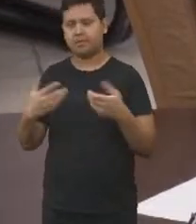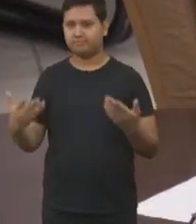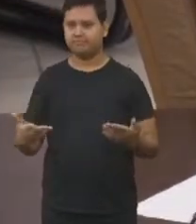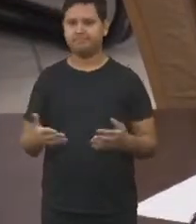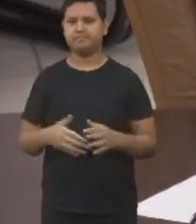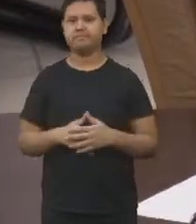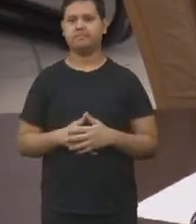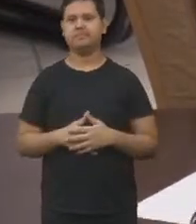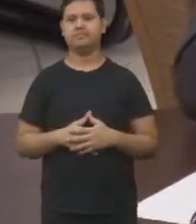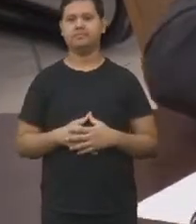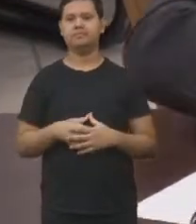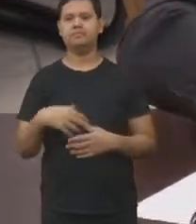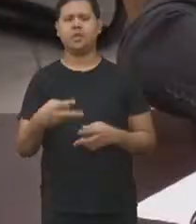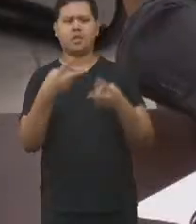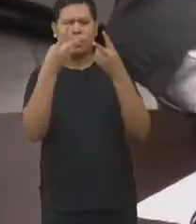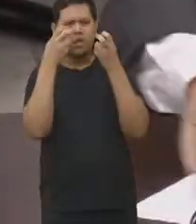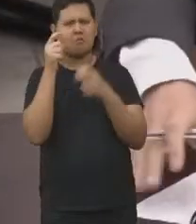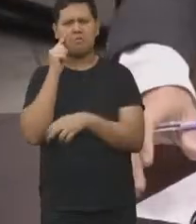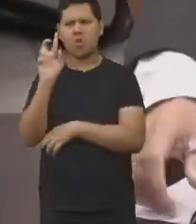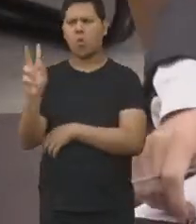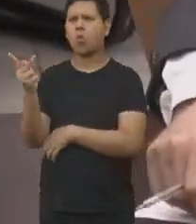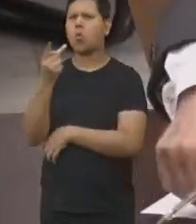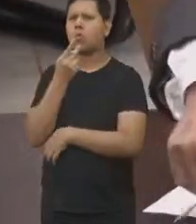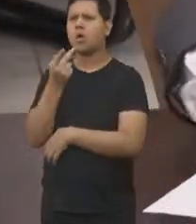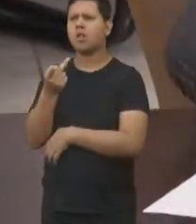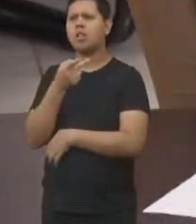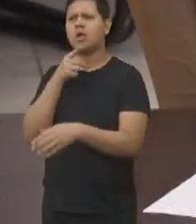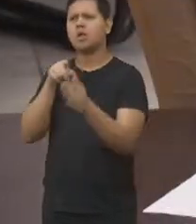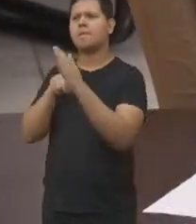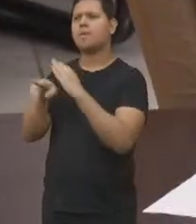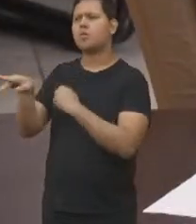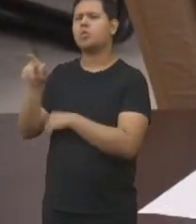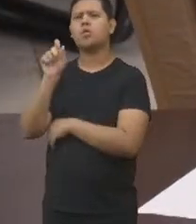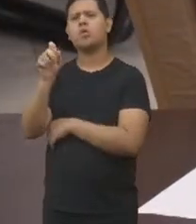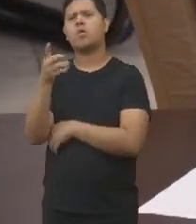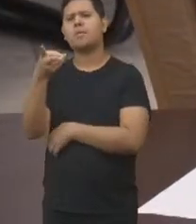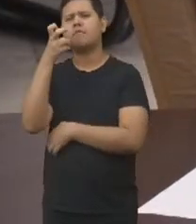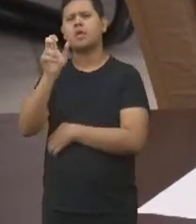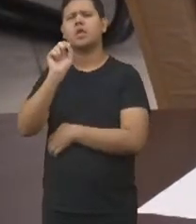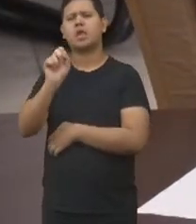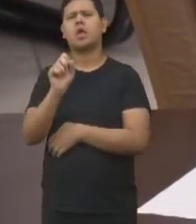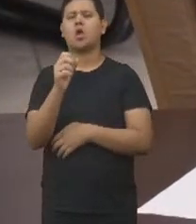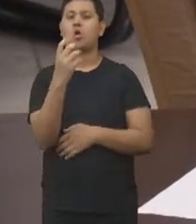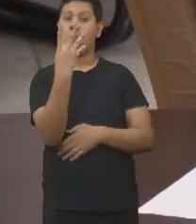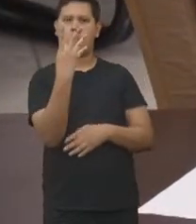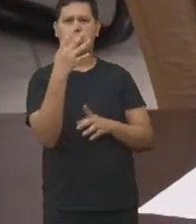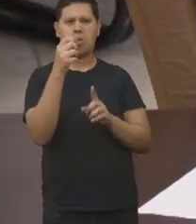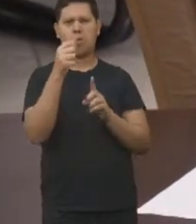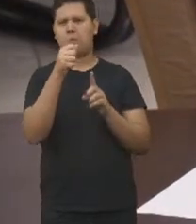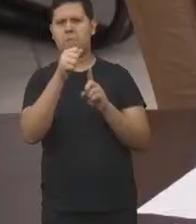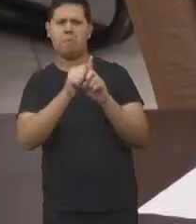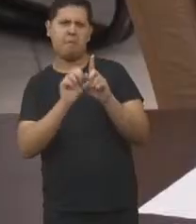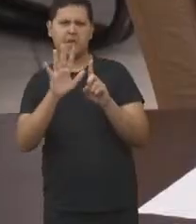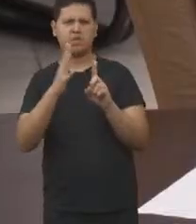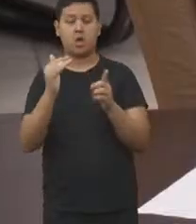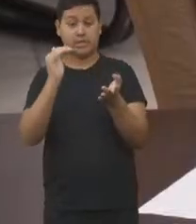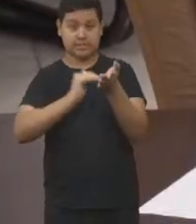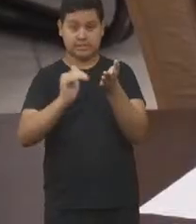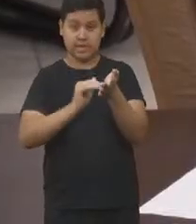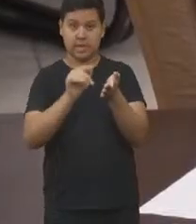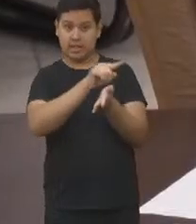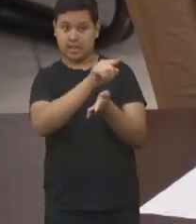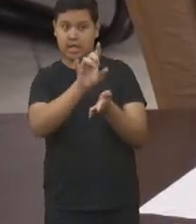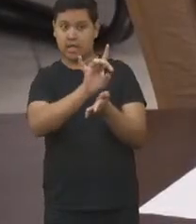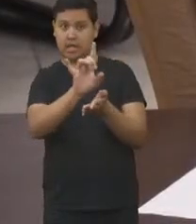Hernani aqui chamou a atenção, eu vejo que em 4 meses, 5 meses de governo, não é? Secretarias aqui, por